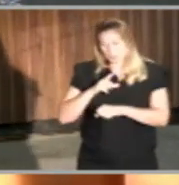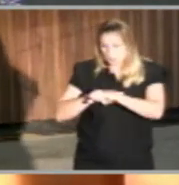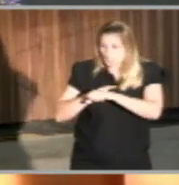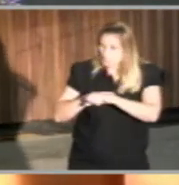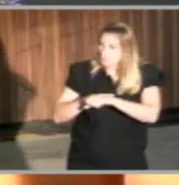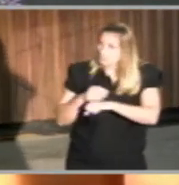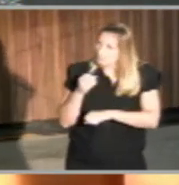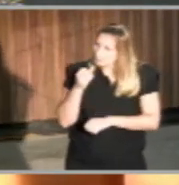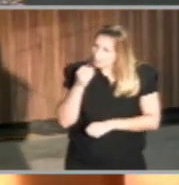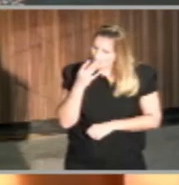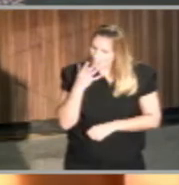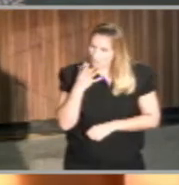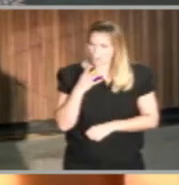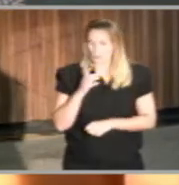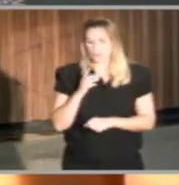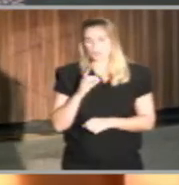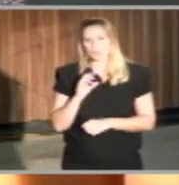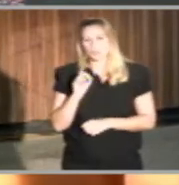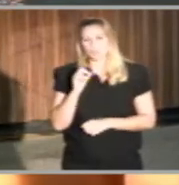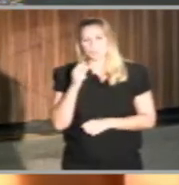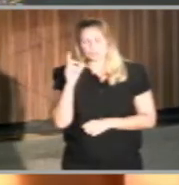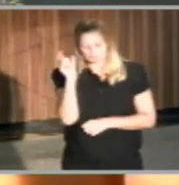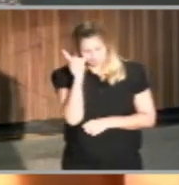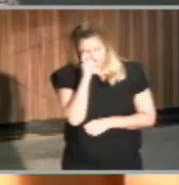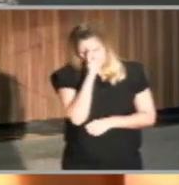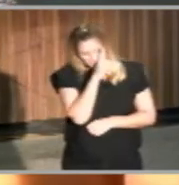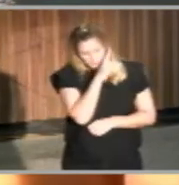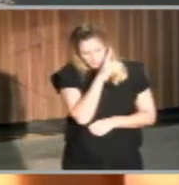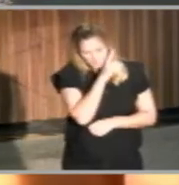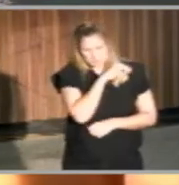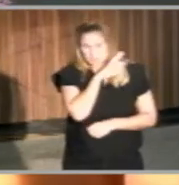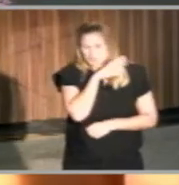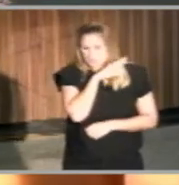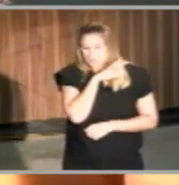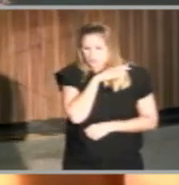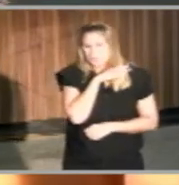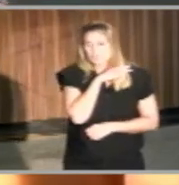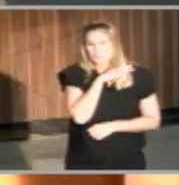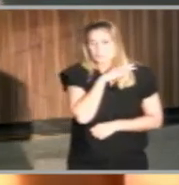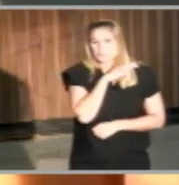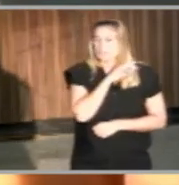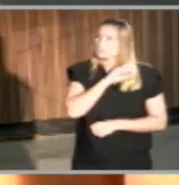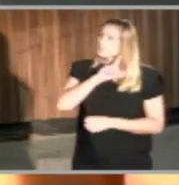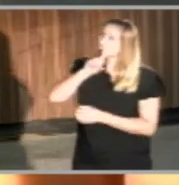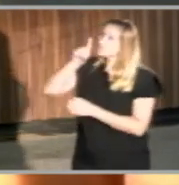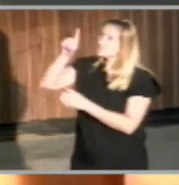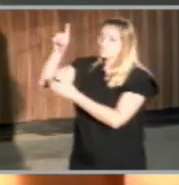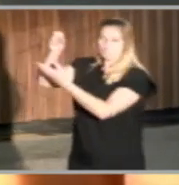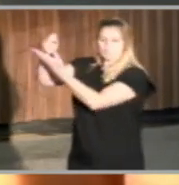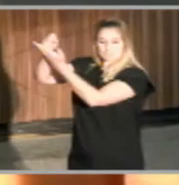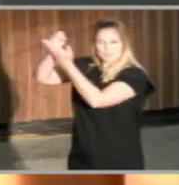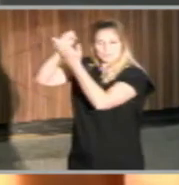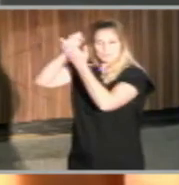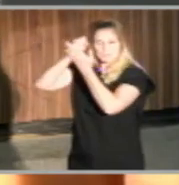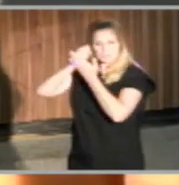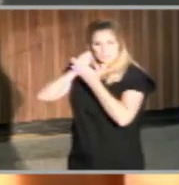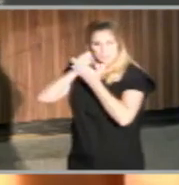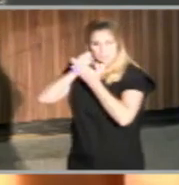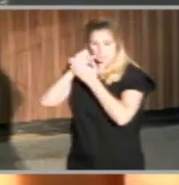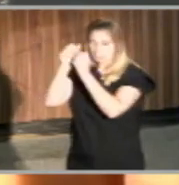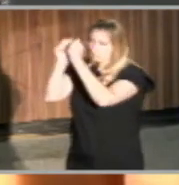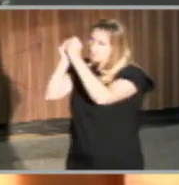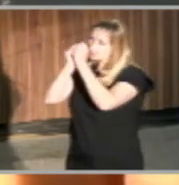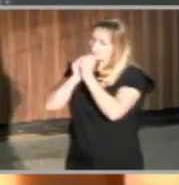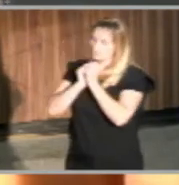está num tempo muito difícil, até ruim, o Senhor está conosco. Ele